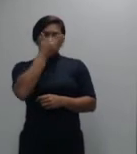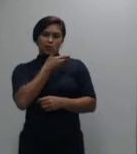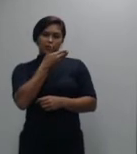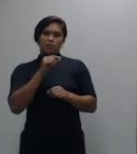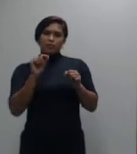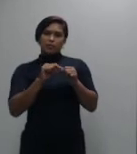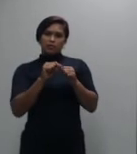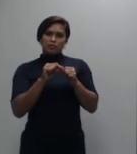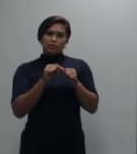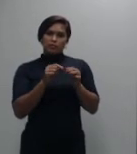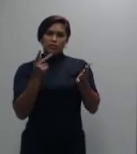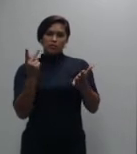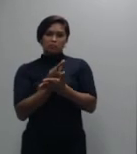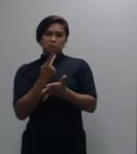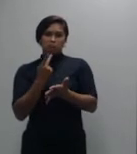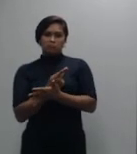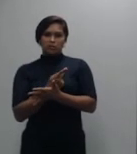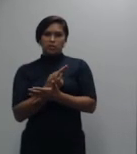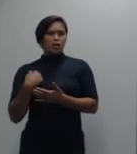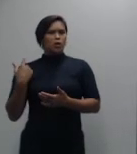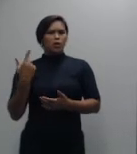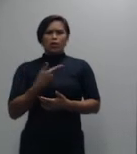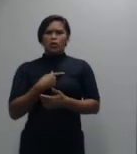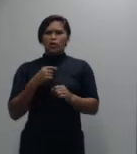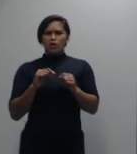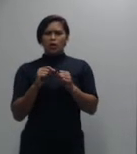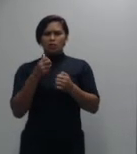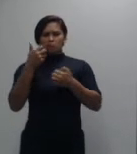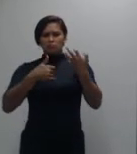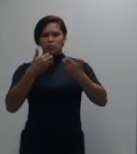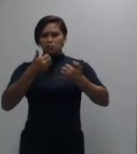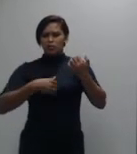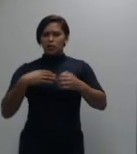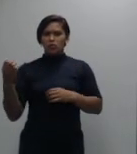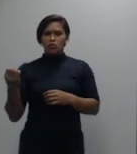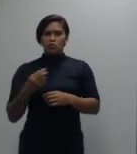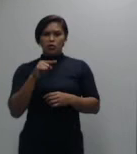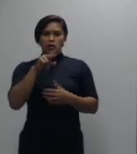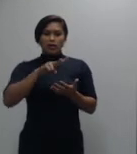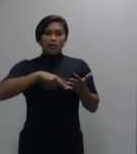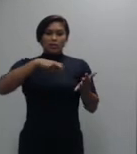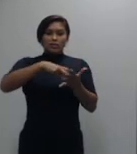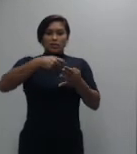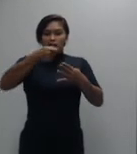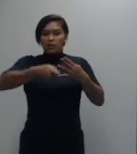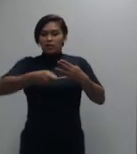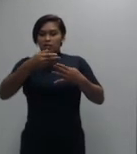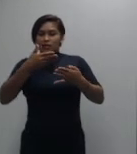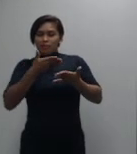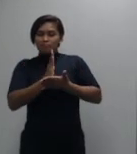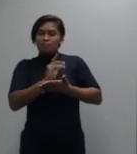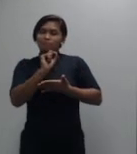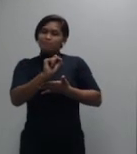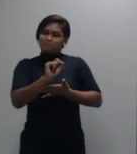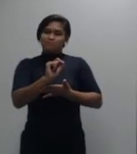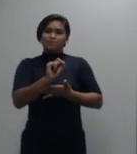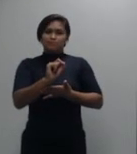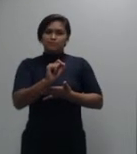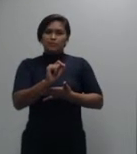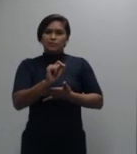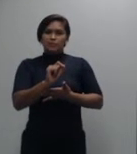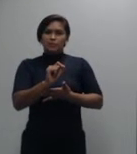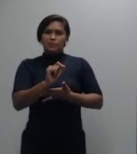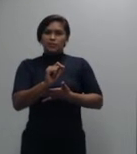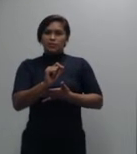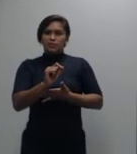de forma ilícita nós estamos alegando que os documentos novos está sendo pensa que reconhece quando você